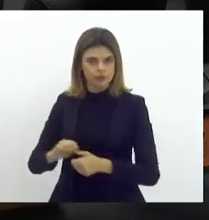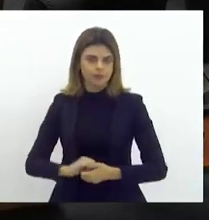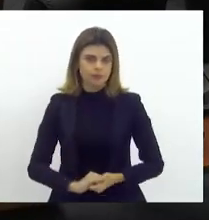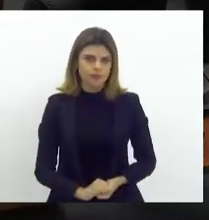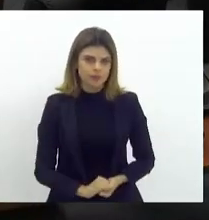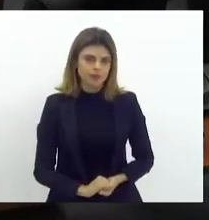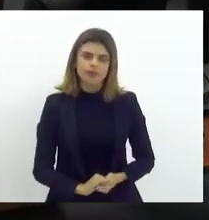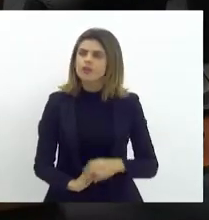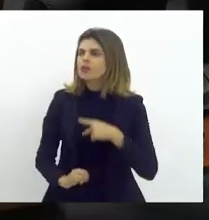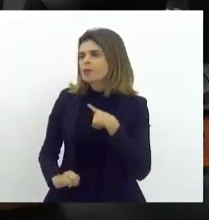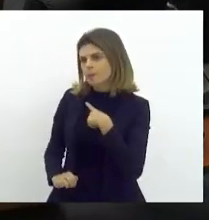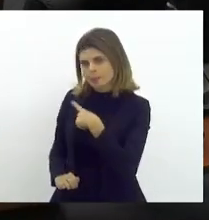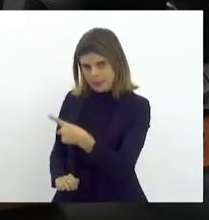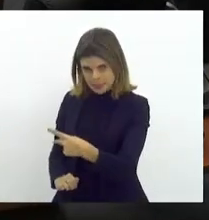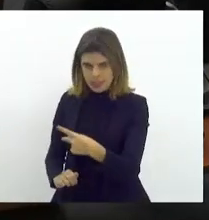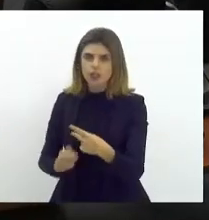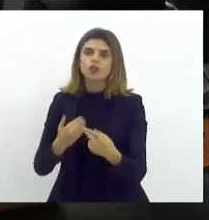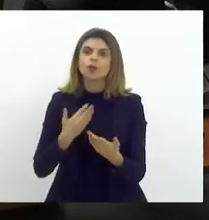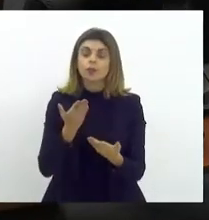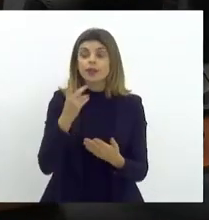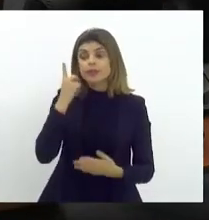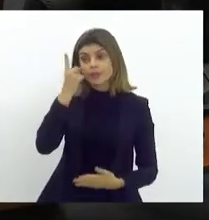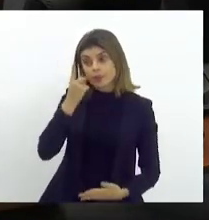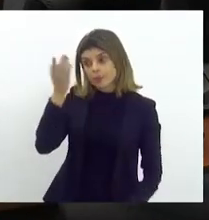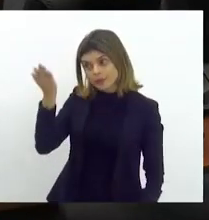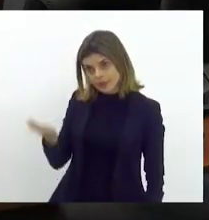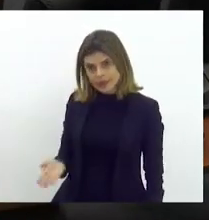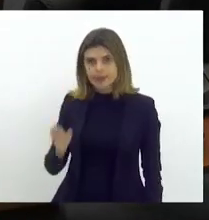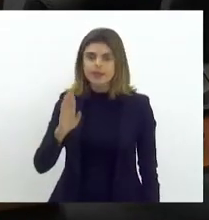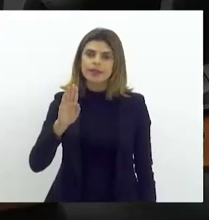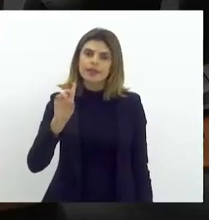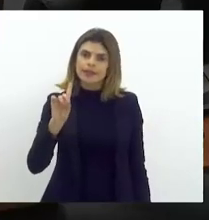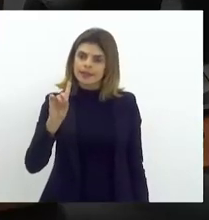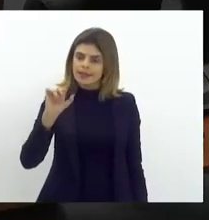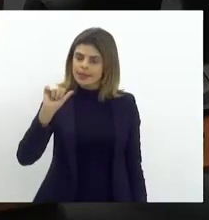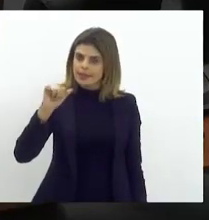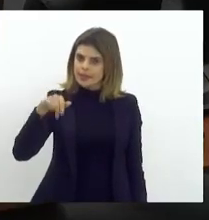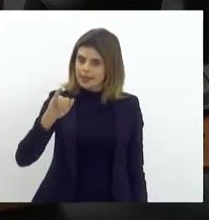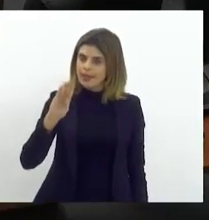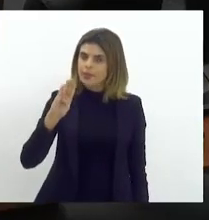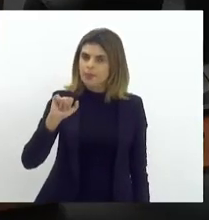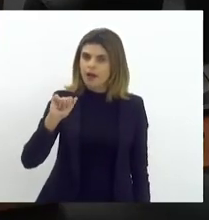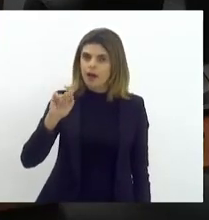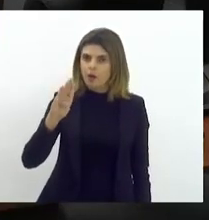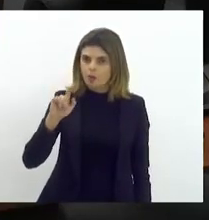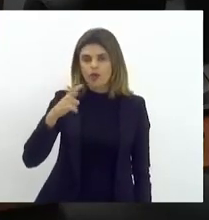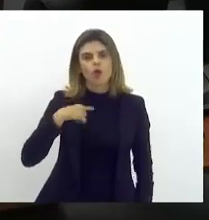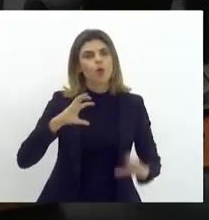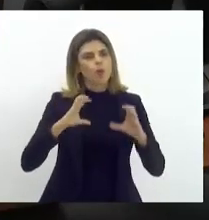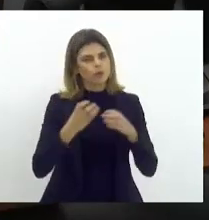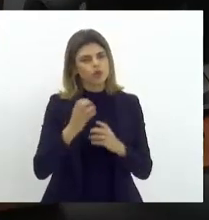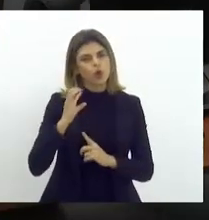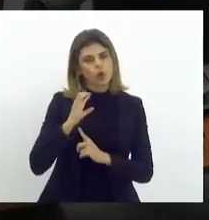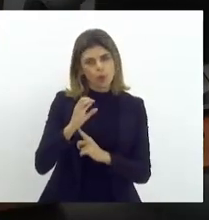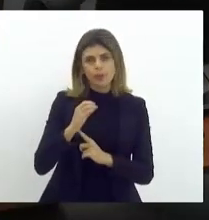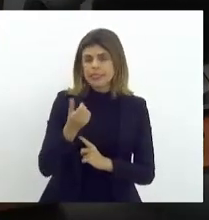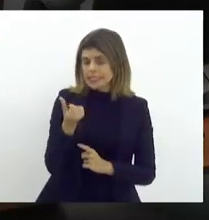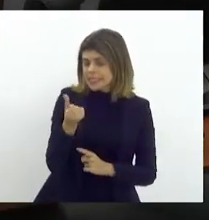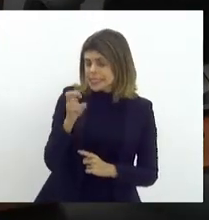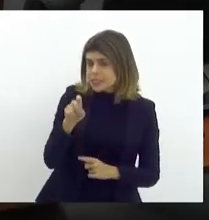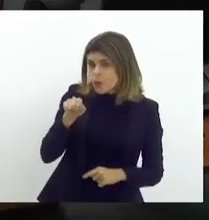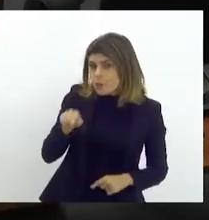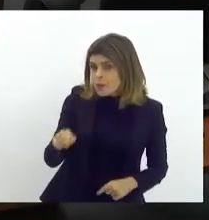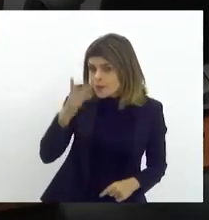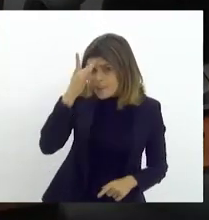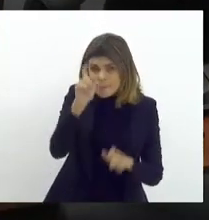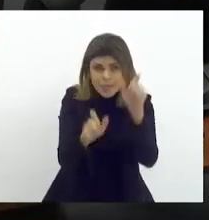Presidente para encaminhar pela bancada Partido Comunista do Brasil queria dizer que em nome das 65 mil famílias